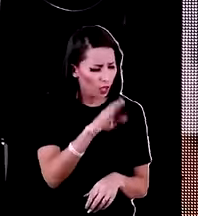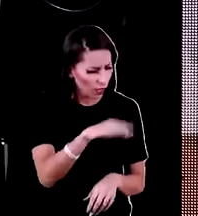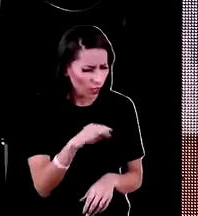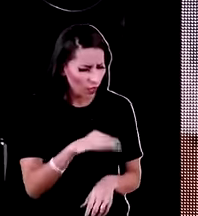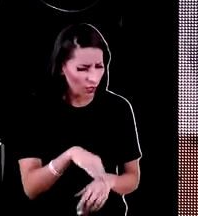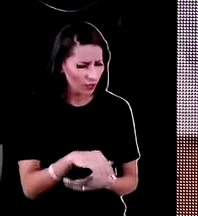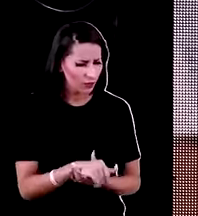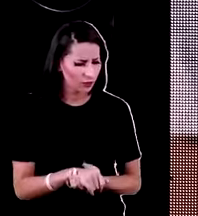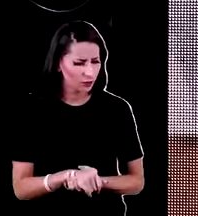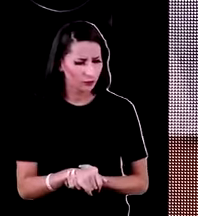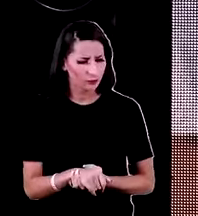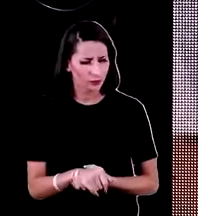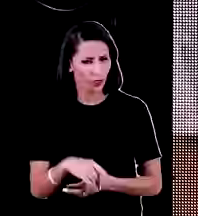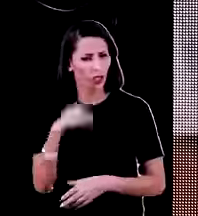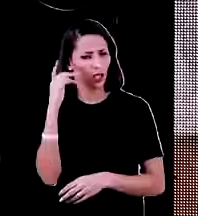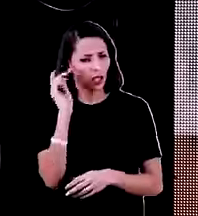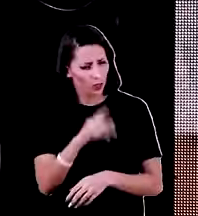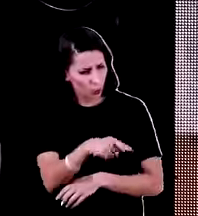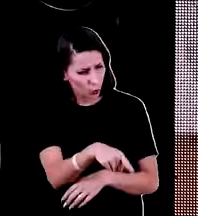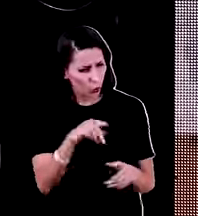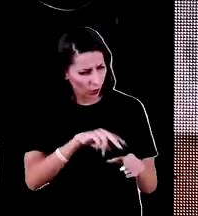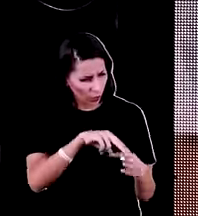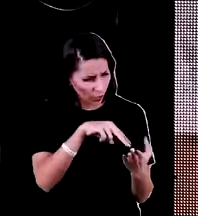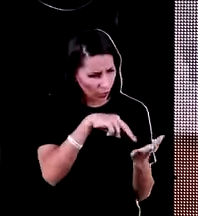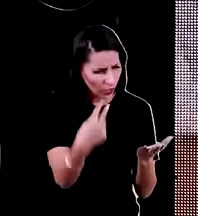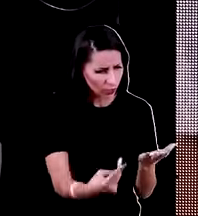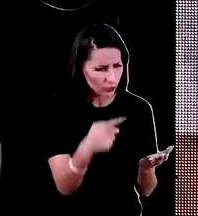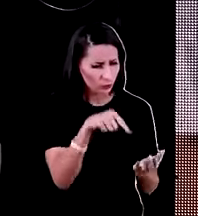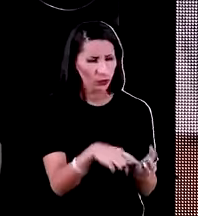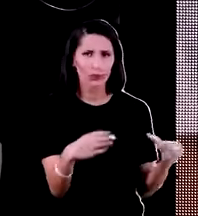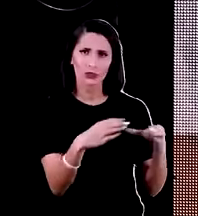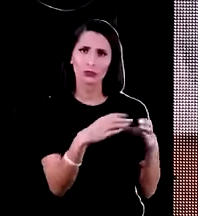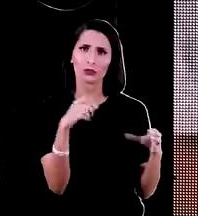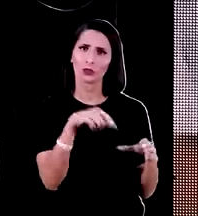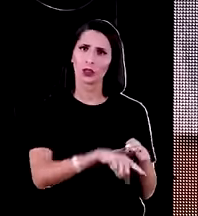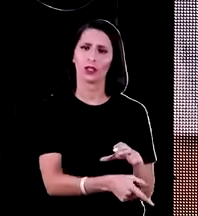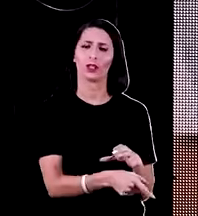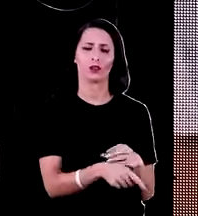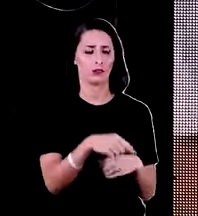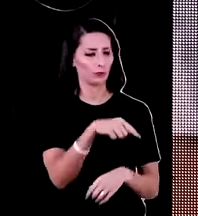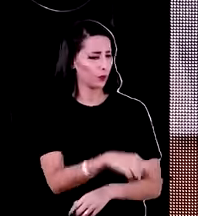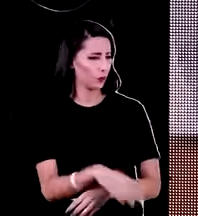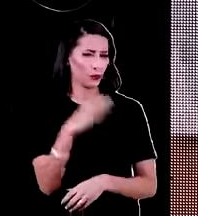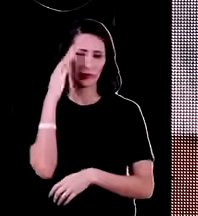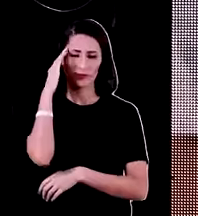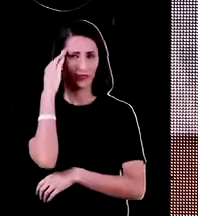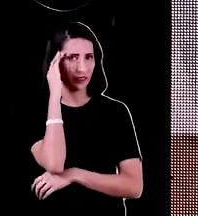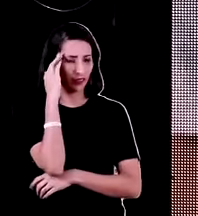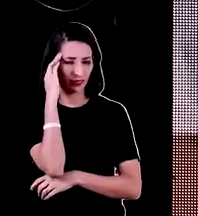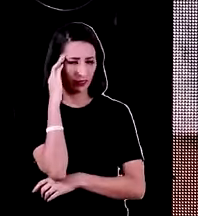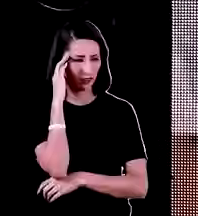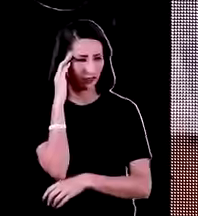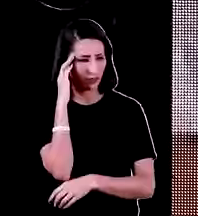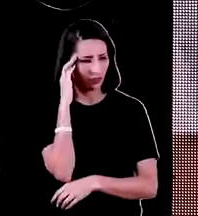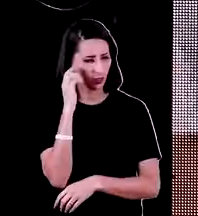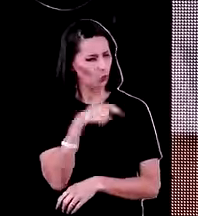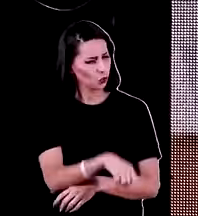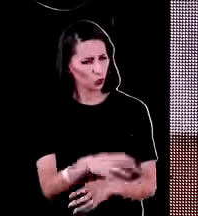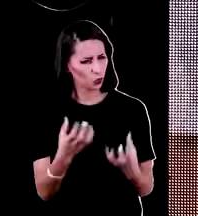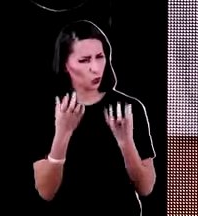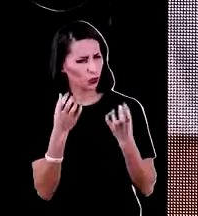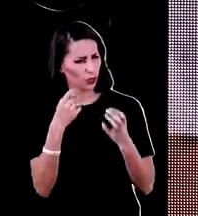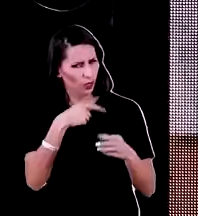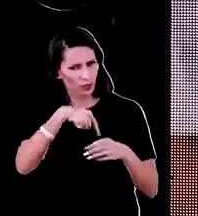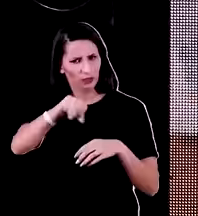pessoa. Rapaz, tu caiu aí, ele foi. Mas tu é desastrado, vice. Tu não tava olhando pra frente não,